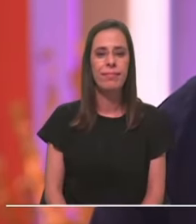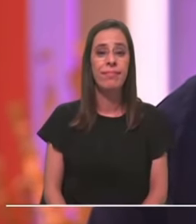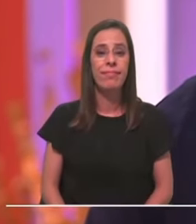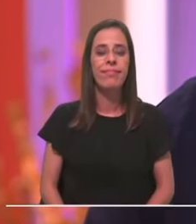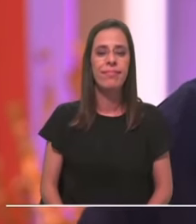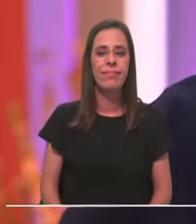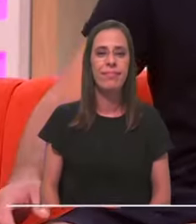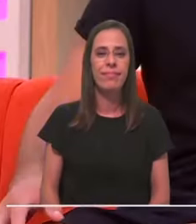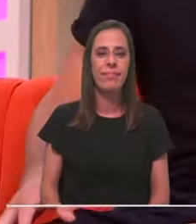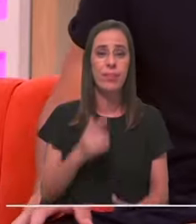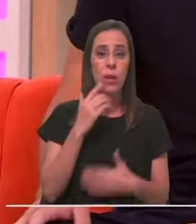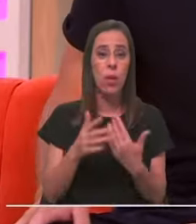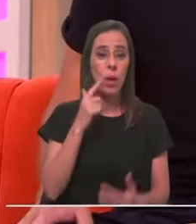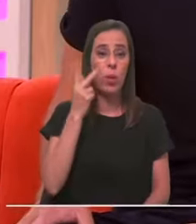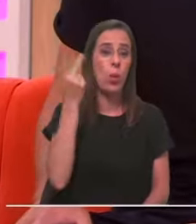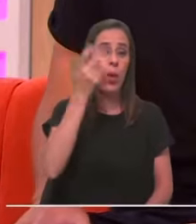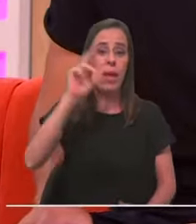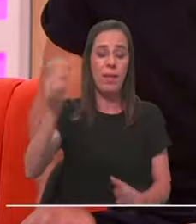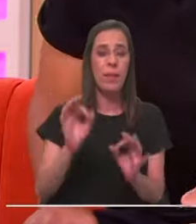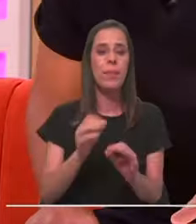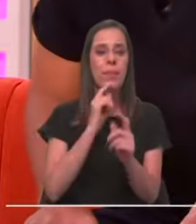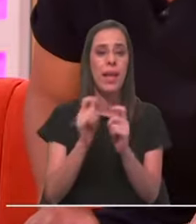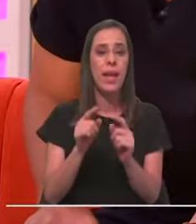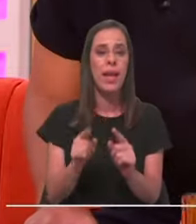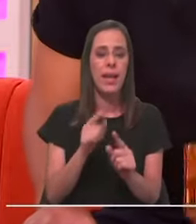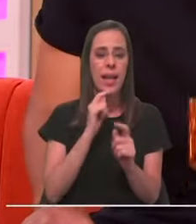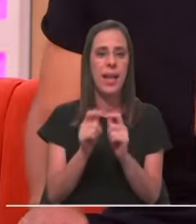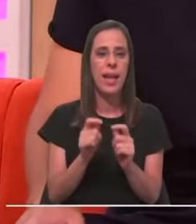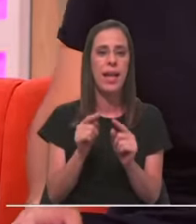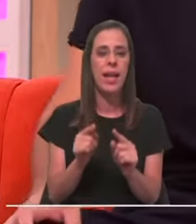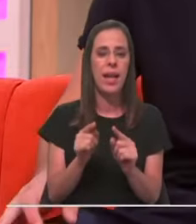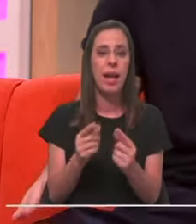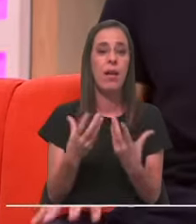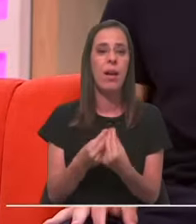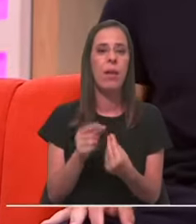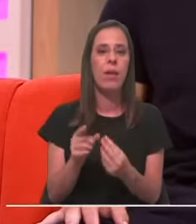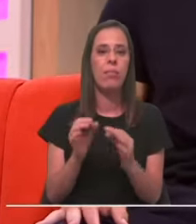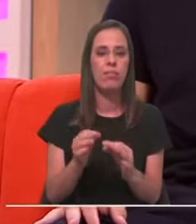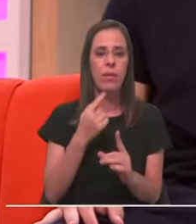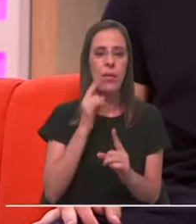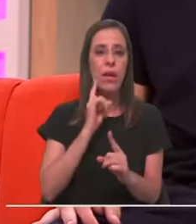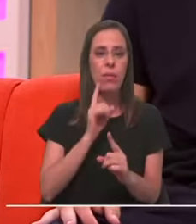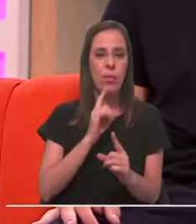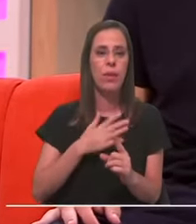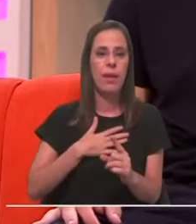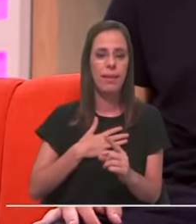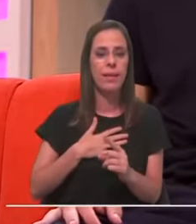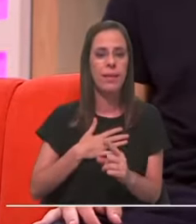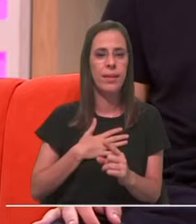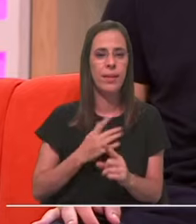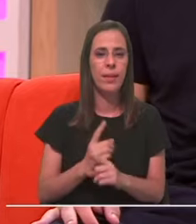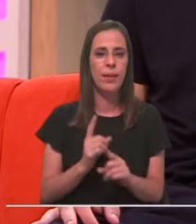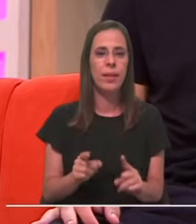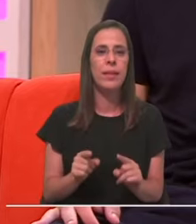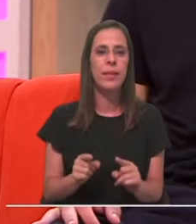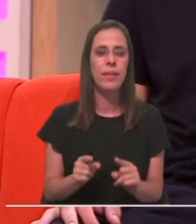precisavas continuamos apreciar a vida toda tive uma entrevista consigo essa entrevista relativamente consigo foi foi muito importante sem dúvida porque